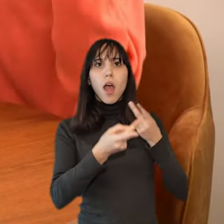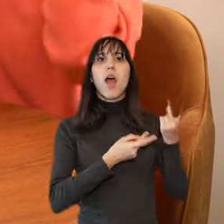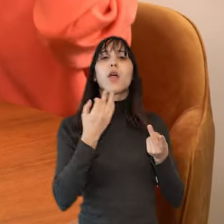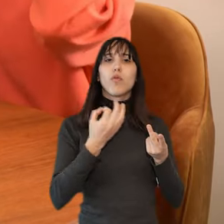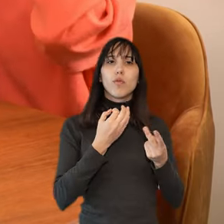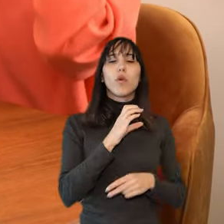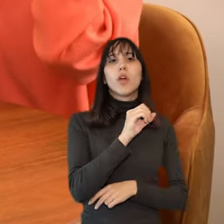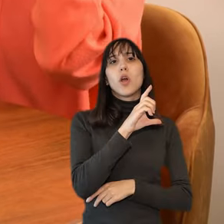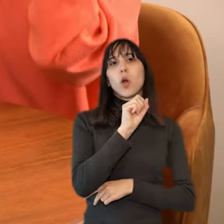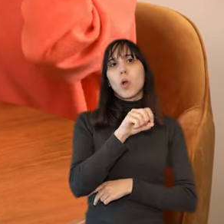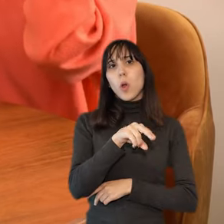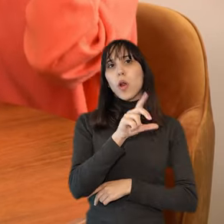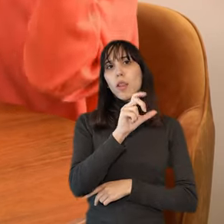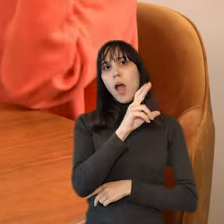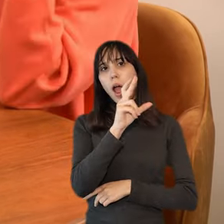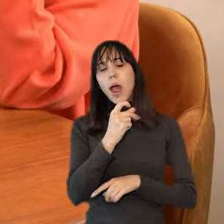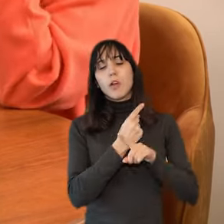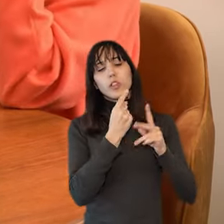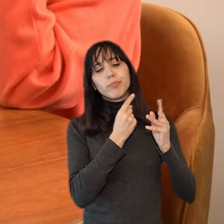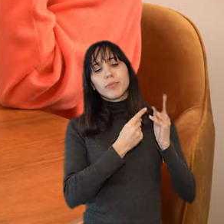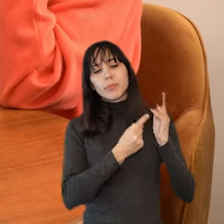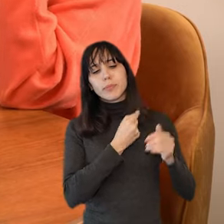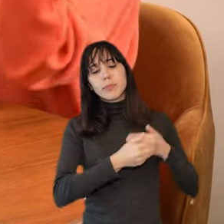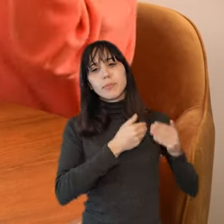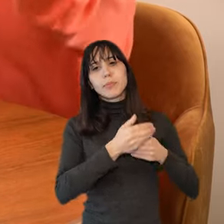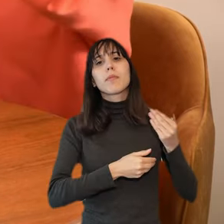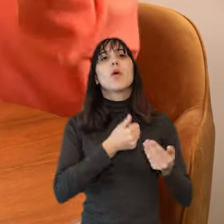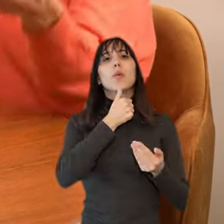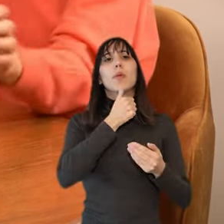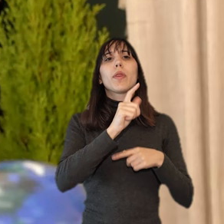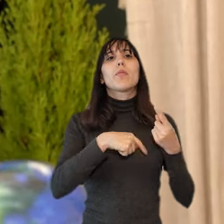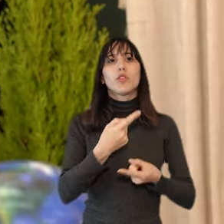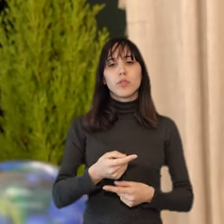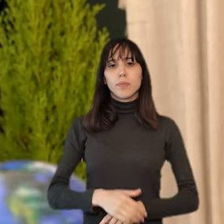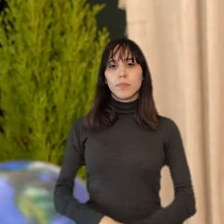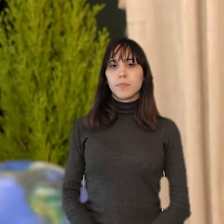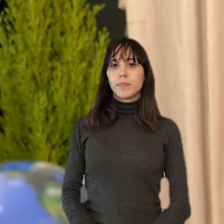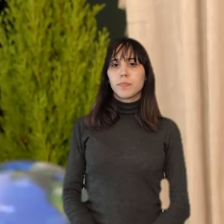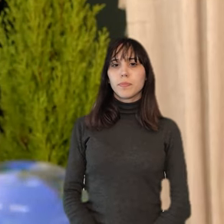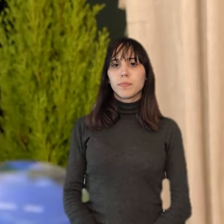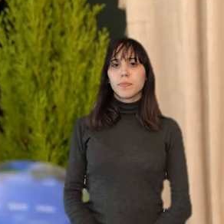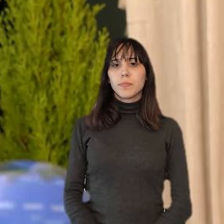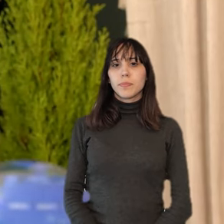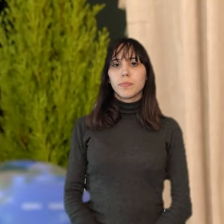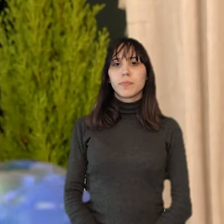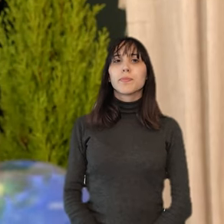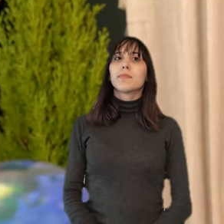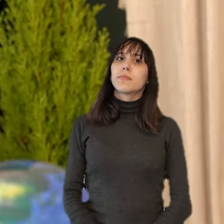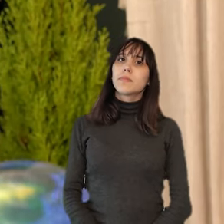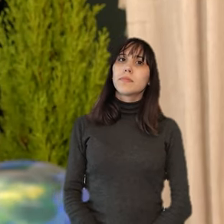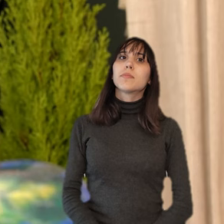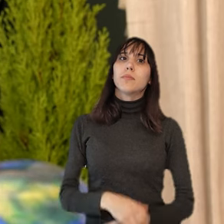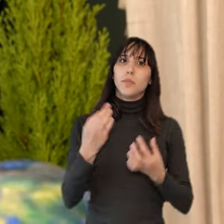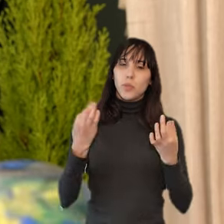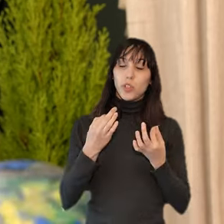Clara com os requisitos e etc eh como é que isso se processa pois H